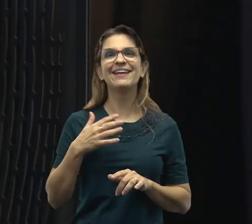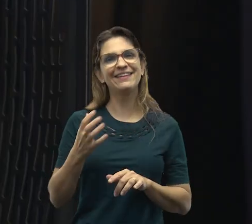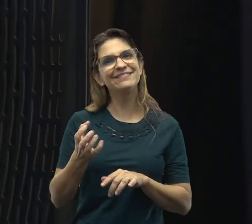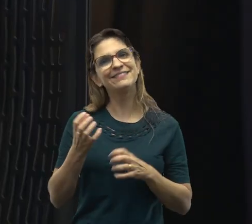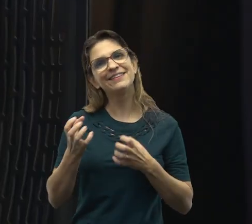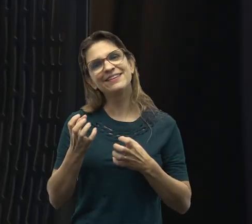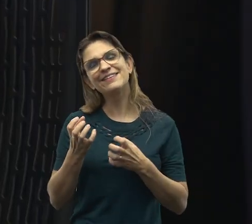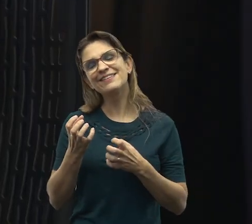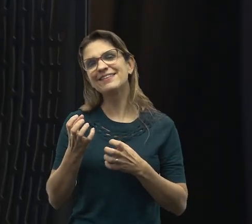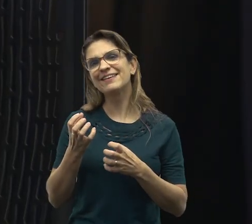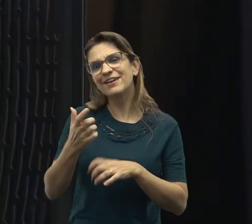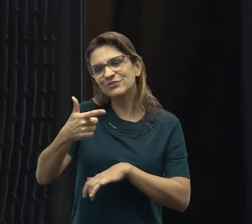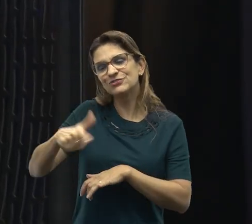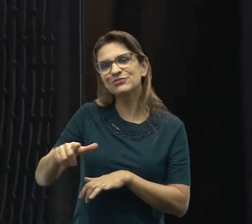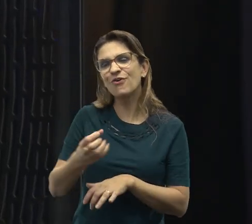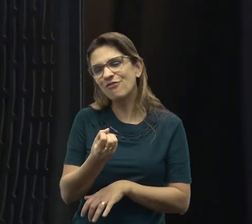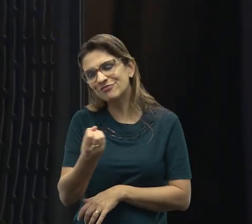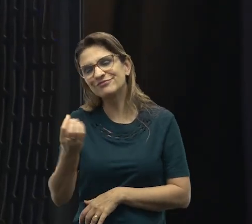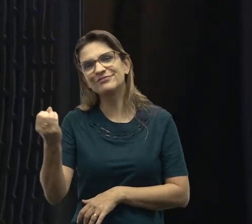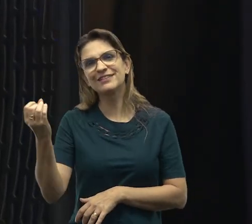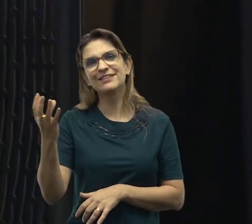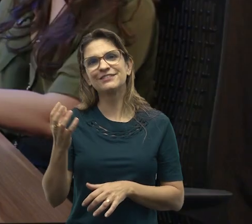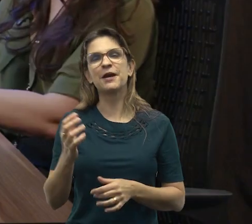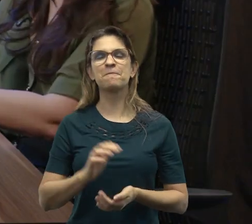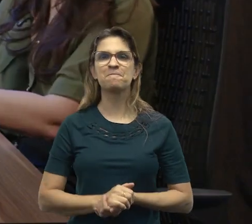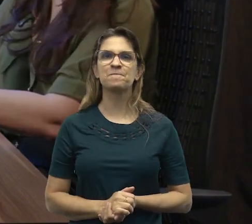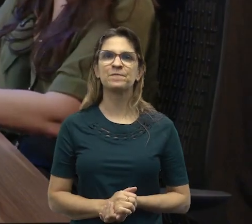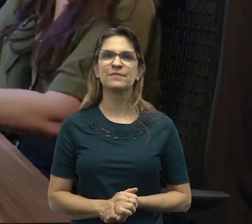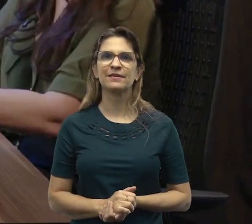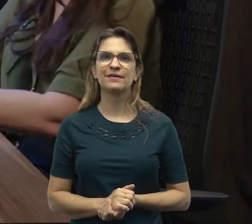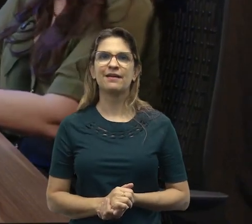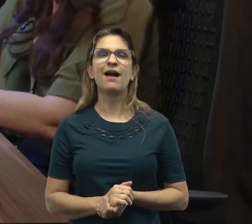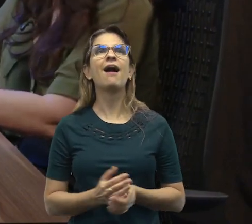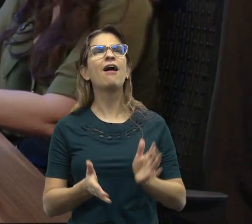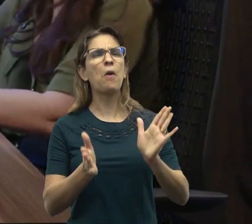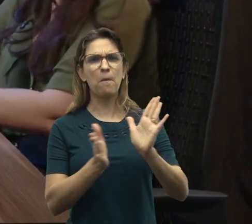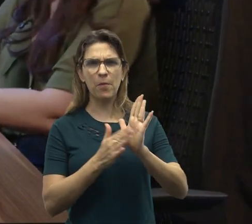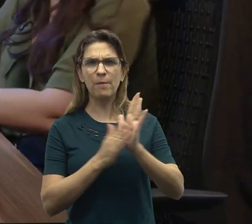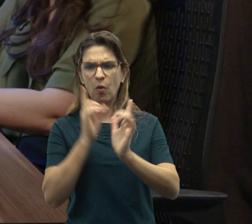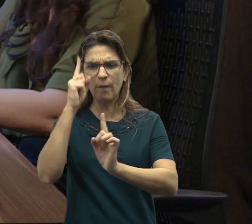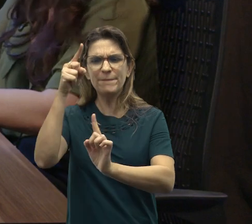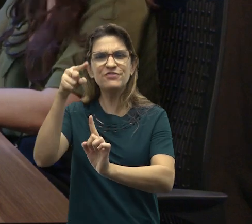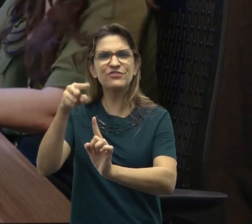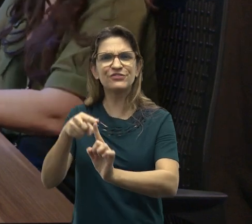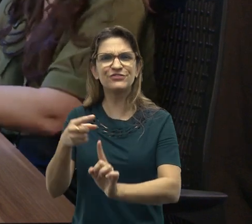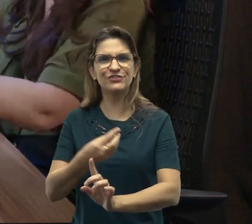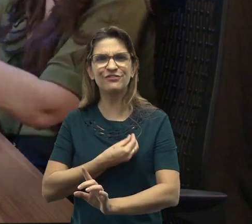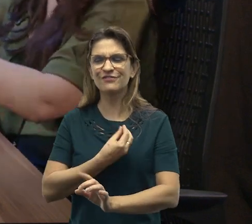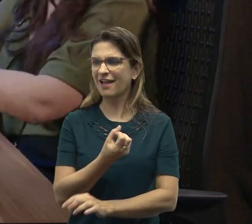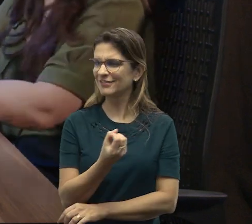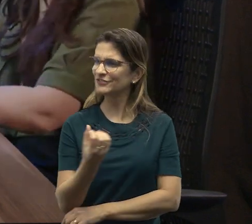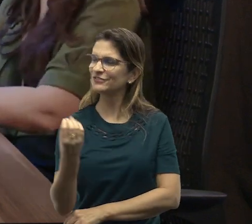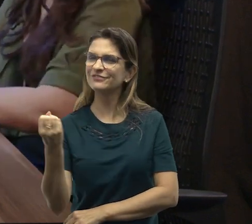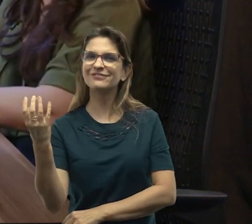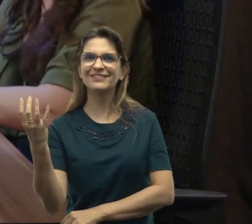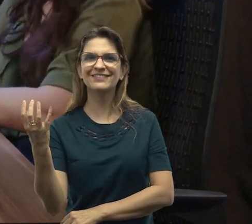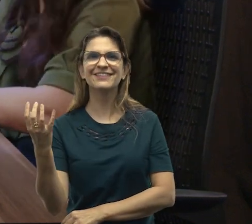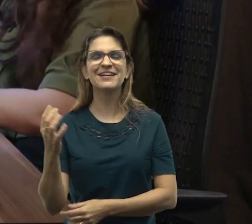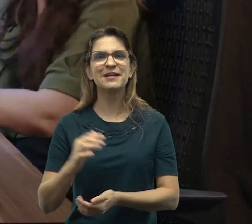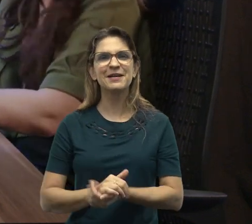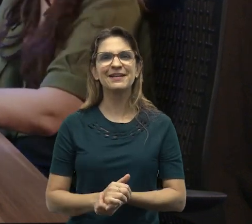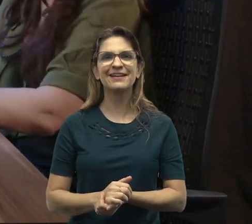É uma viagem com propósito, né? O propósito ali de cuidar do próximo sem esperar nada em troca.